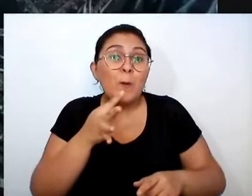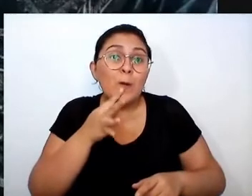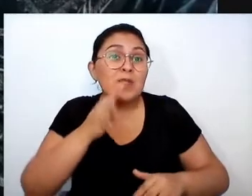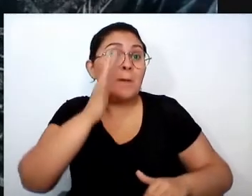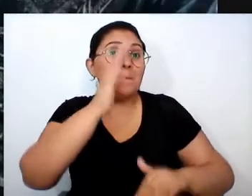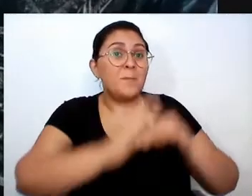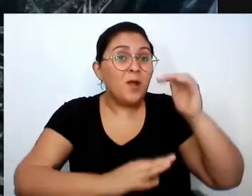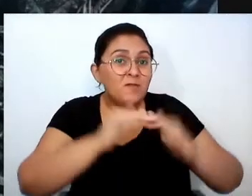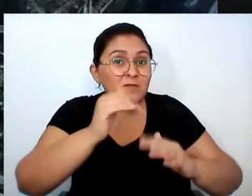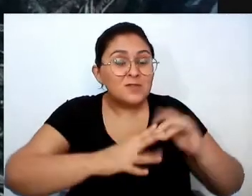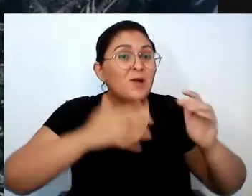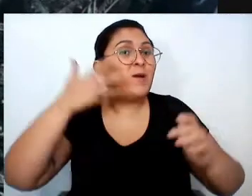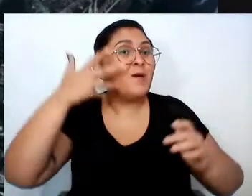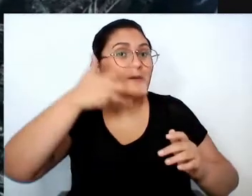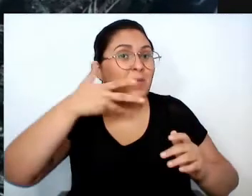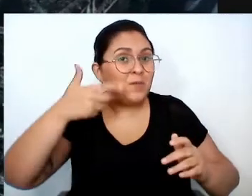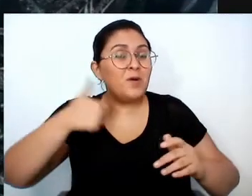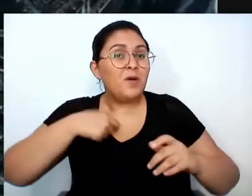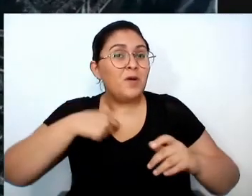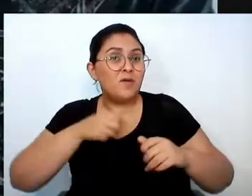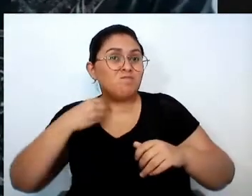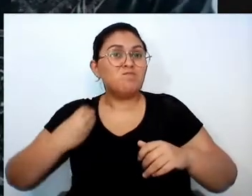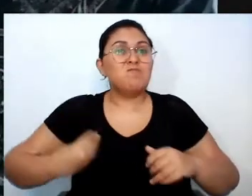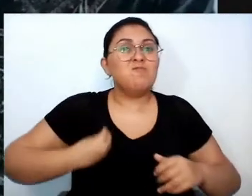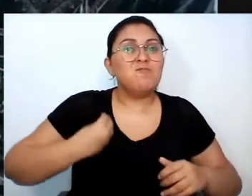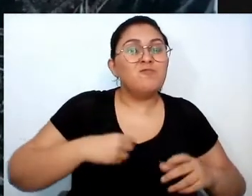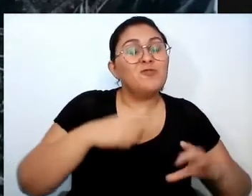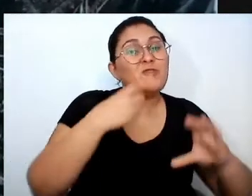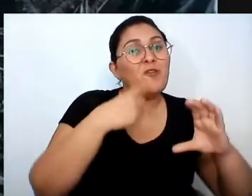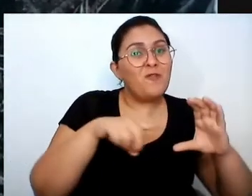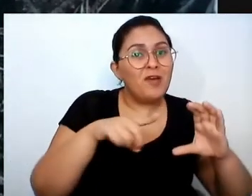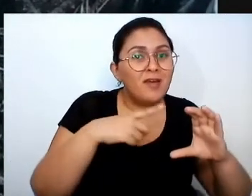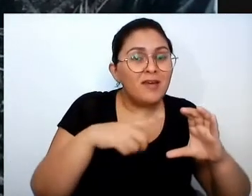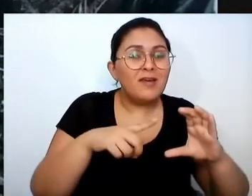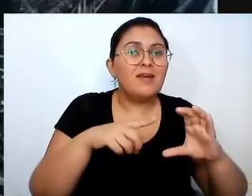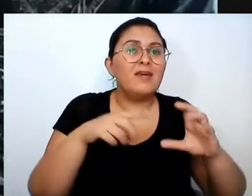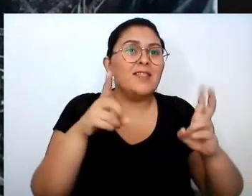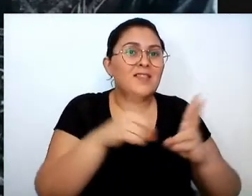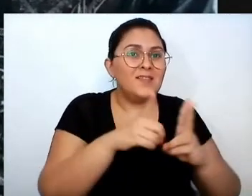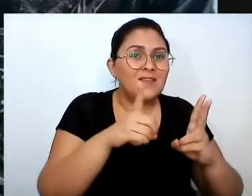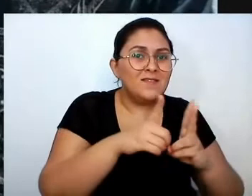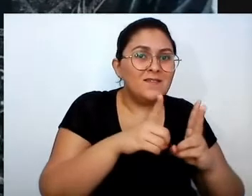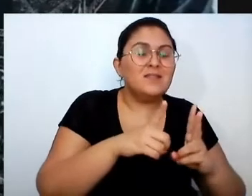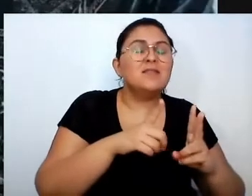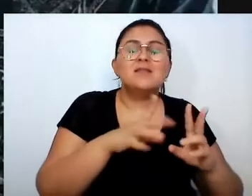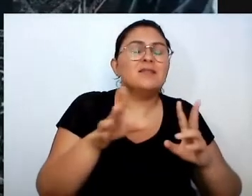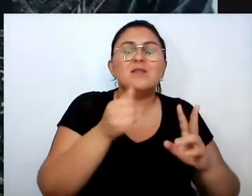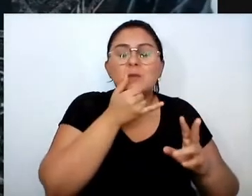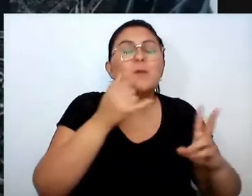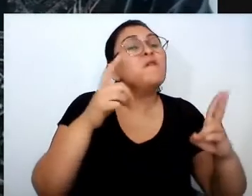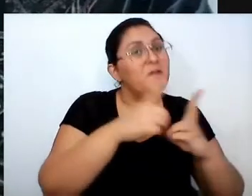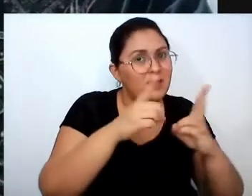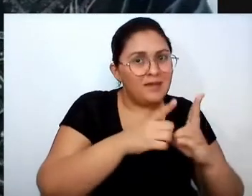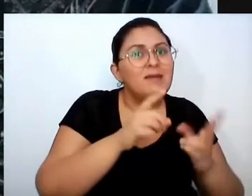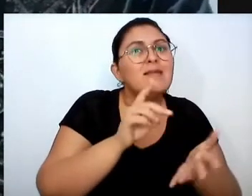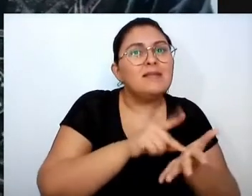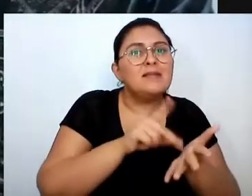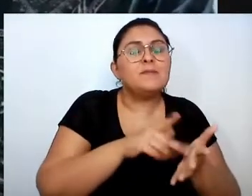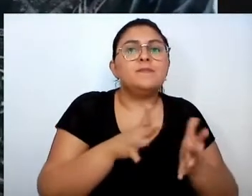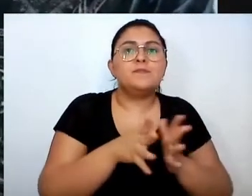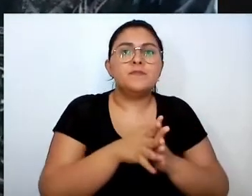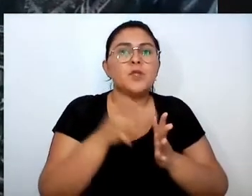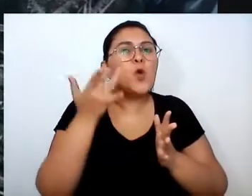a profissão, né, como é que era, passei o dia na universidade nesse tempo, eu acho que hoje em dia eu me recordo que eu acho que era o setor